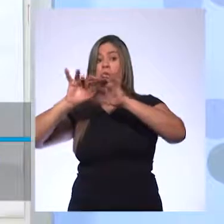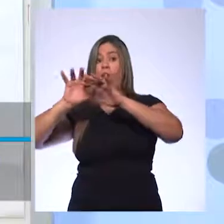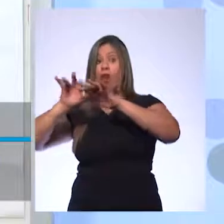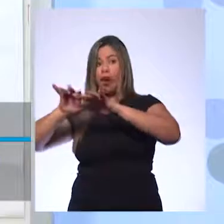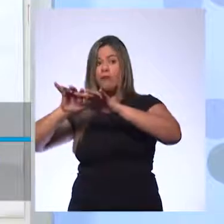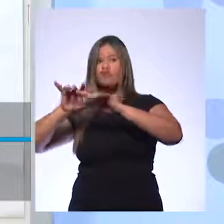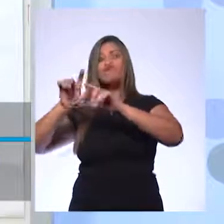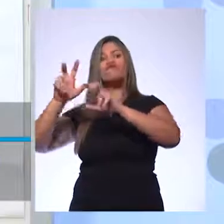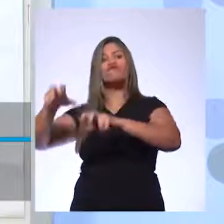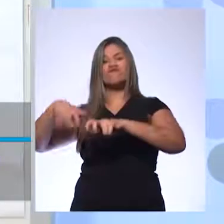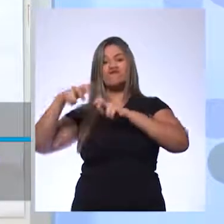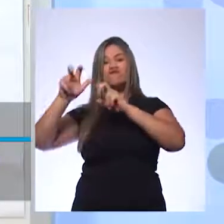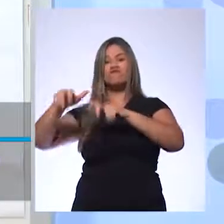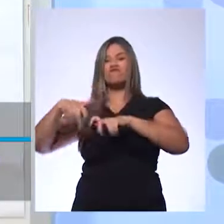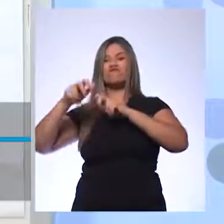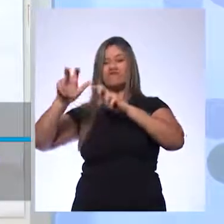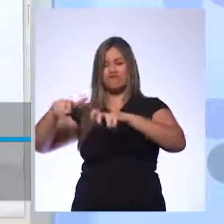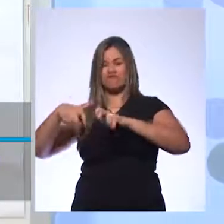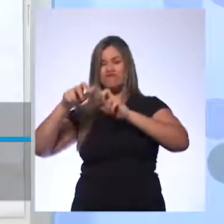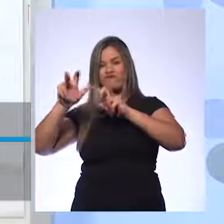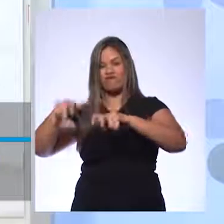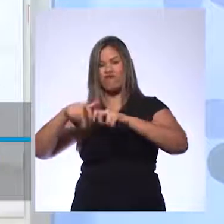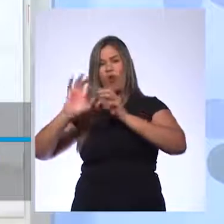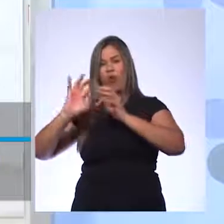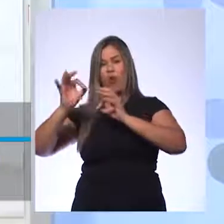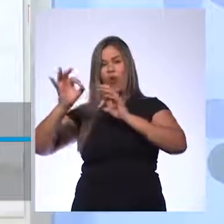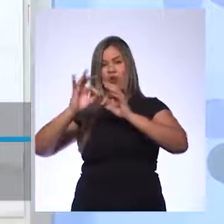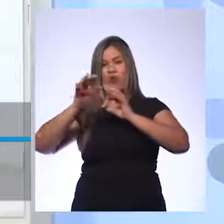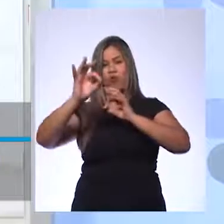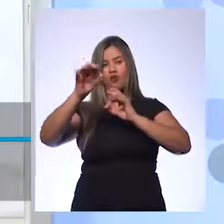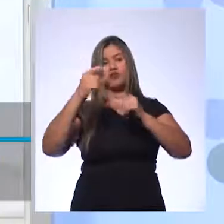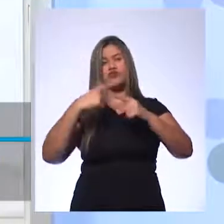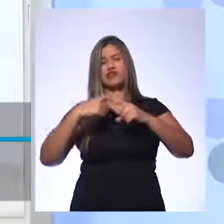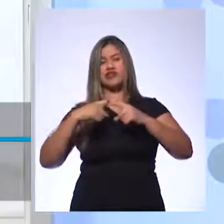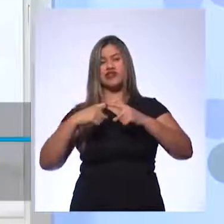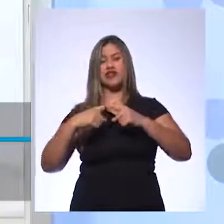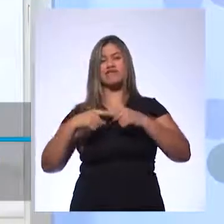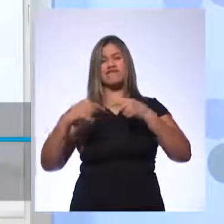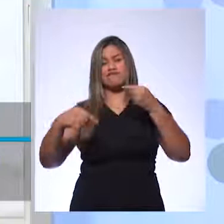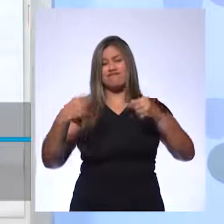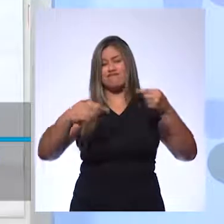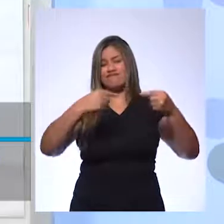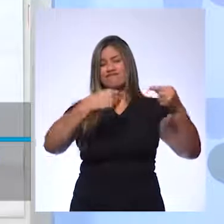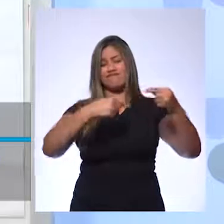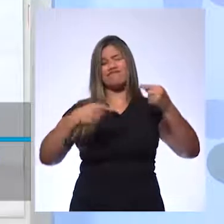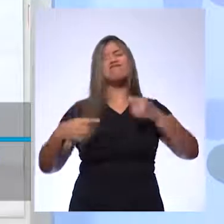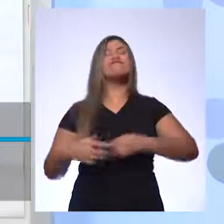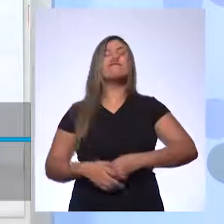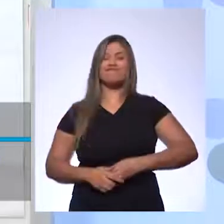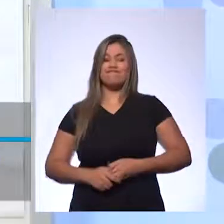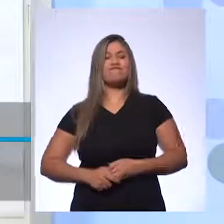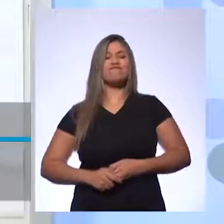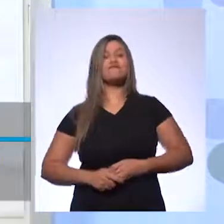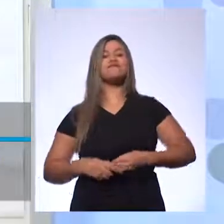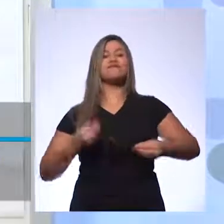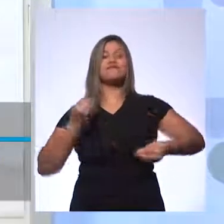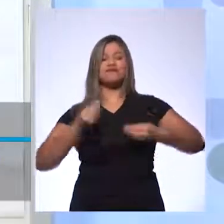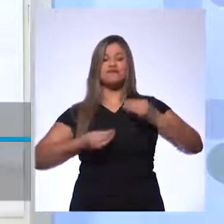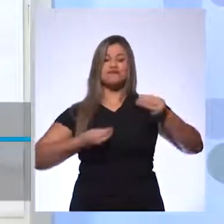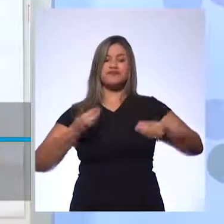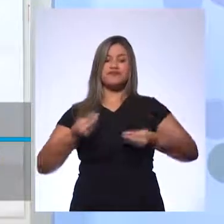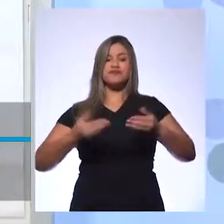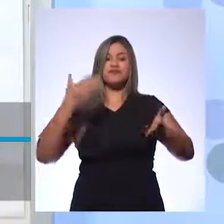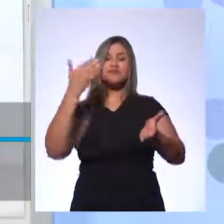centros rurais Eles foram morar em lugares mais distantes porque eles tinham em alguns conflitos como os bárbaros isso fez com que